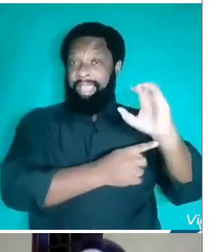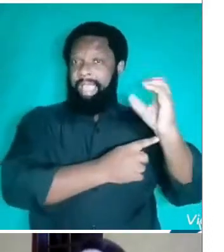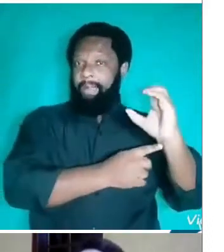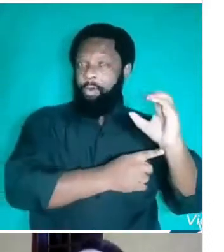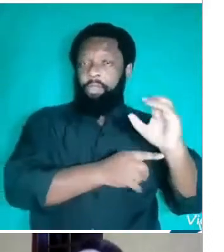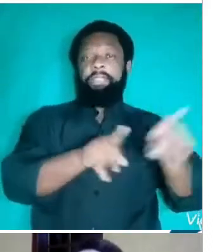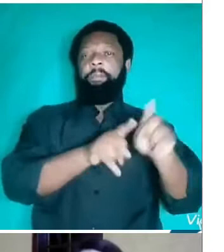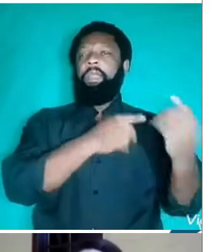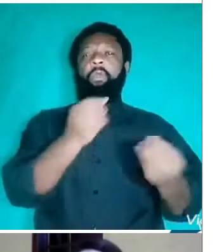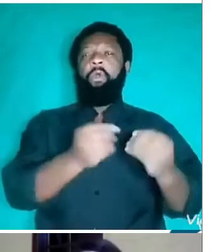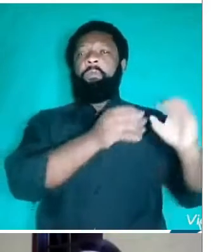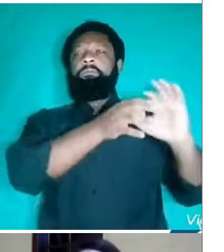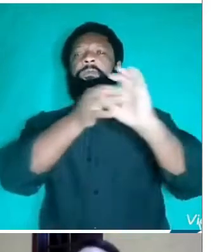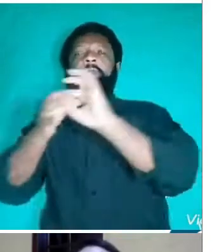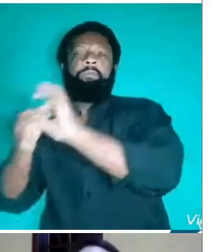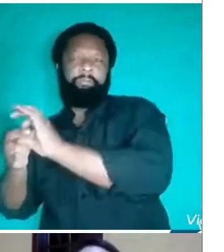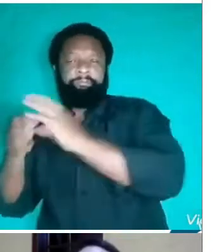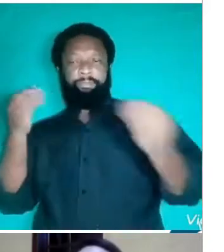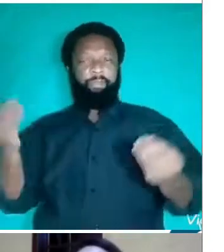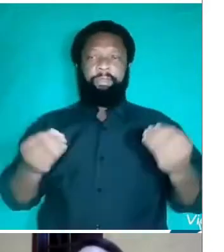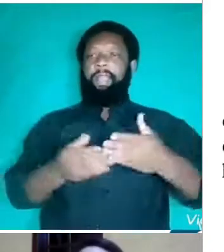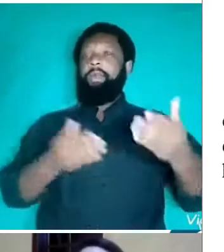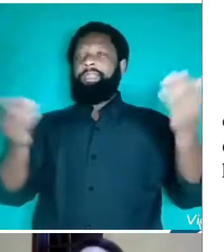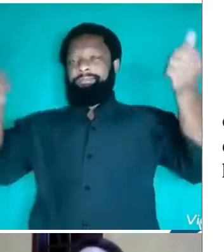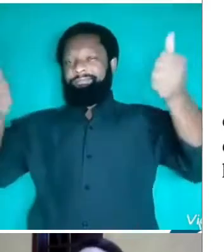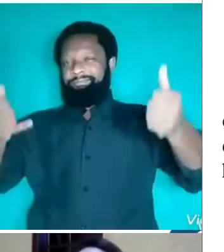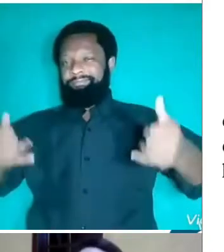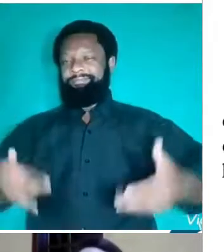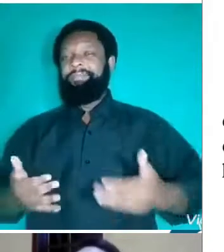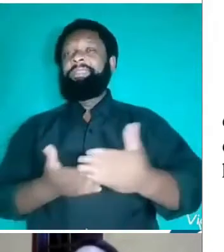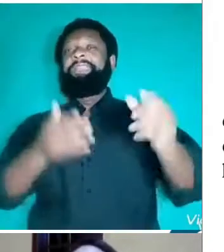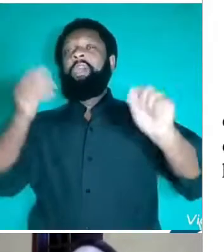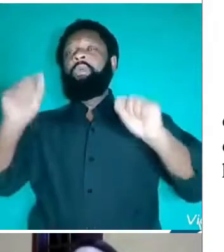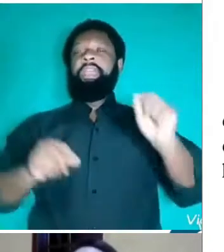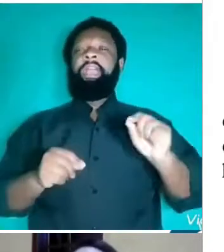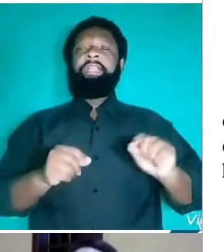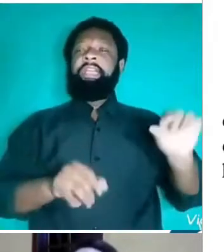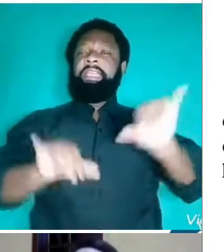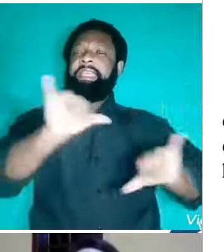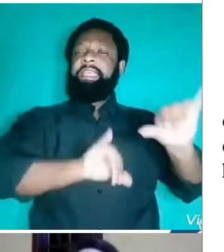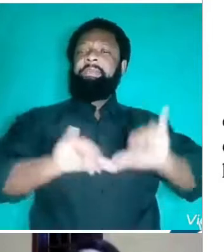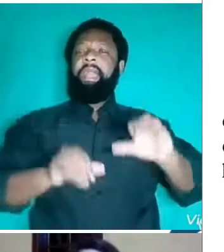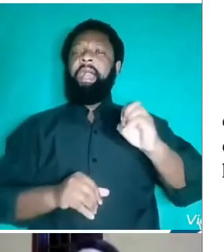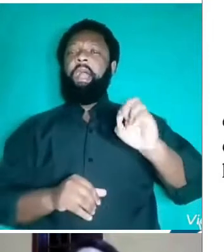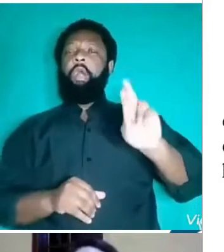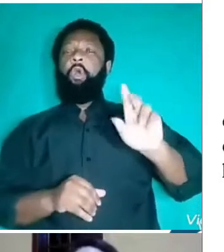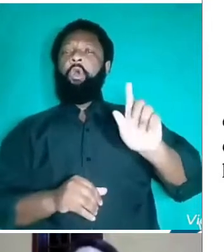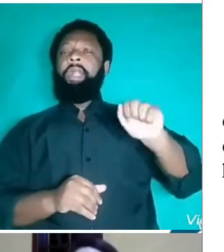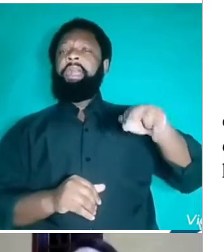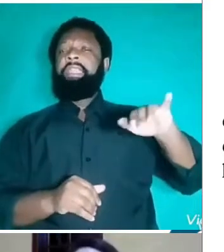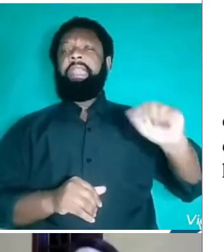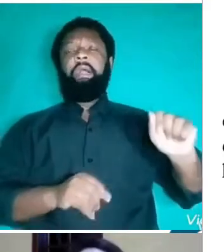da representação das cadeias carbônicas. Então, vamos começar falando um pouquinho do que é a Química Orgânica.